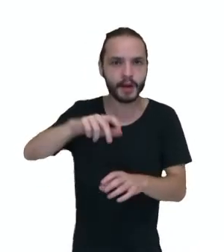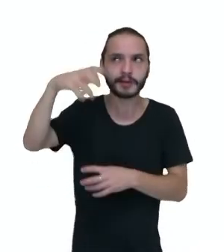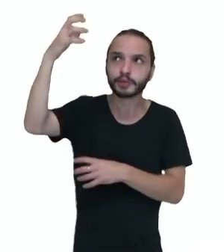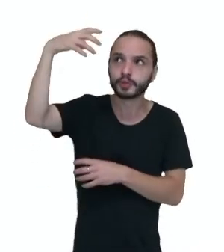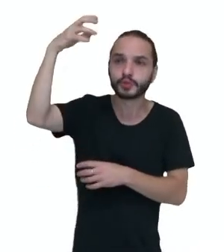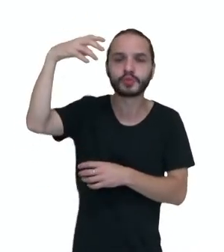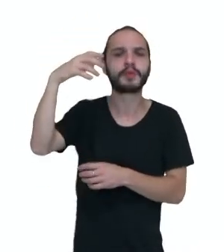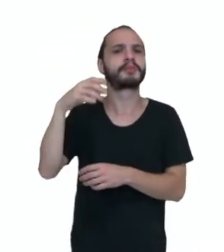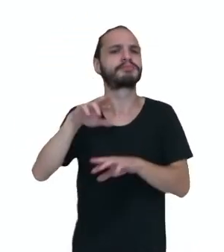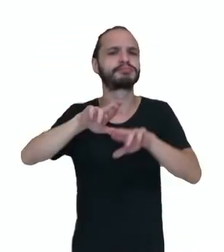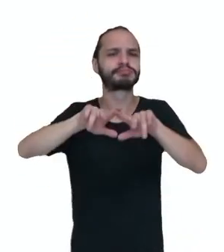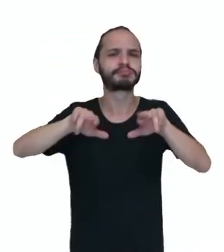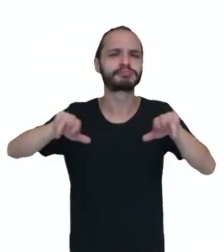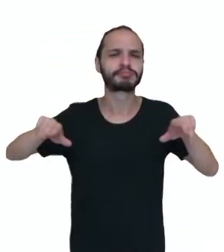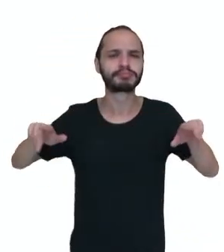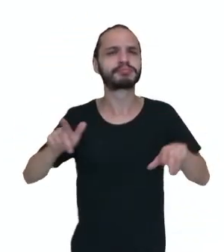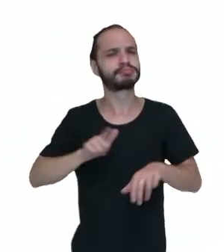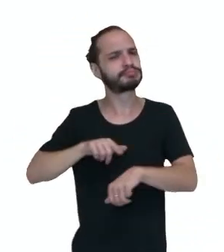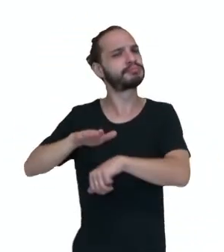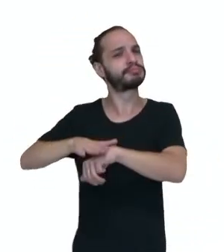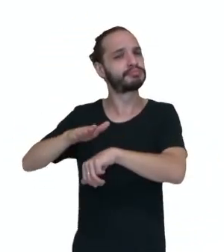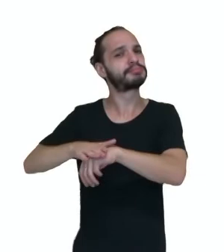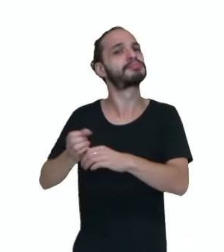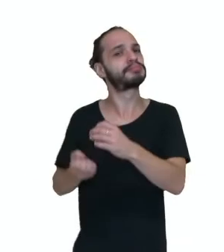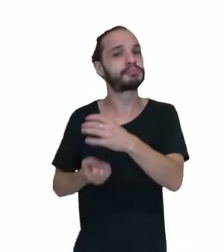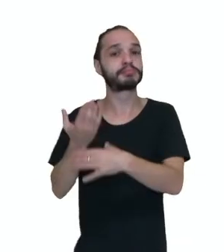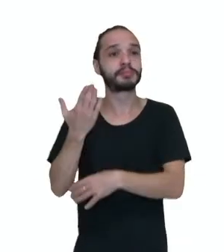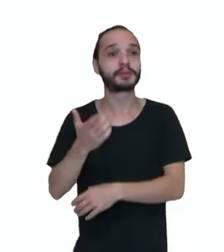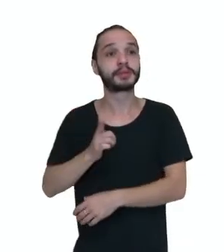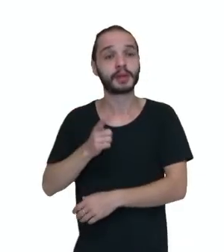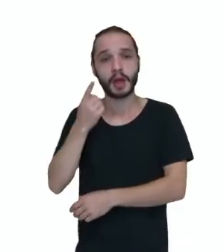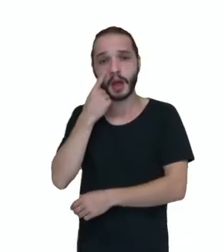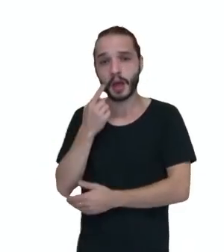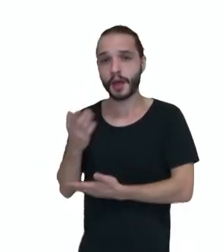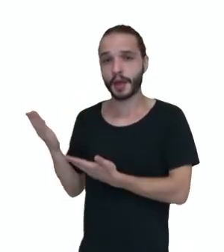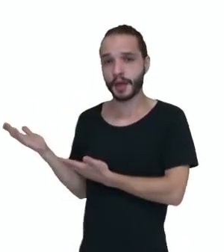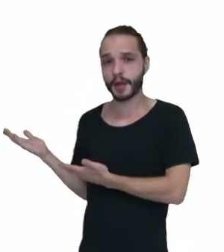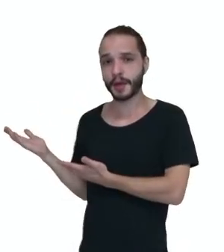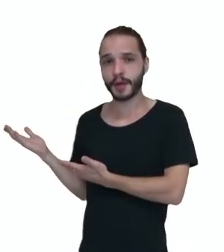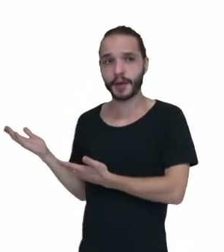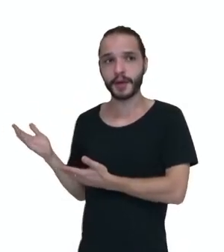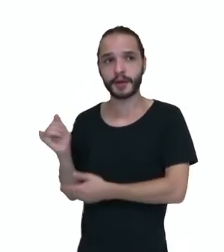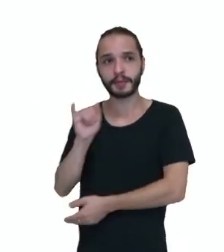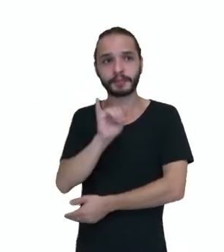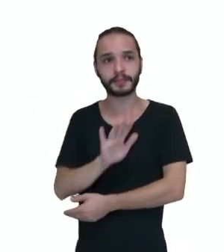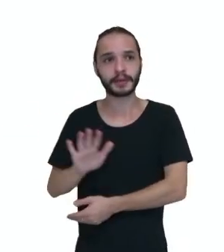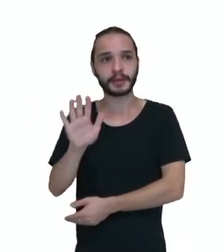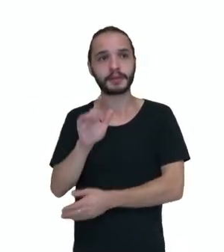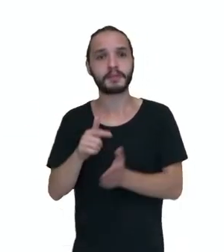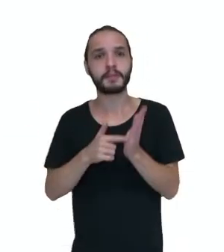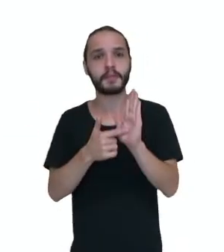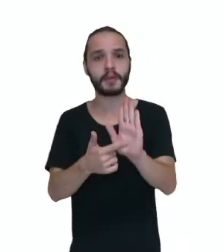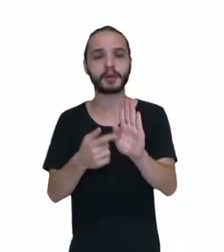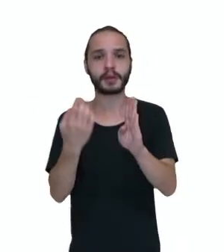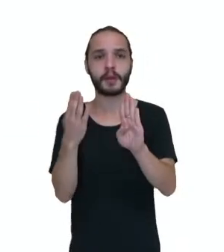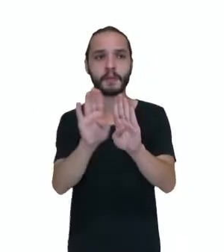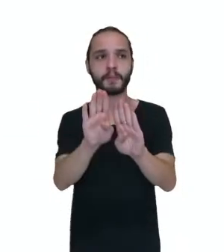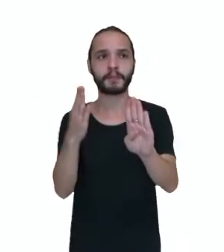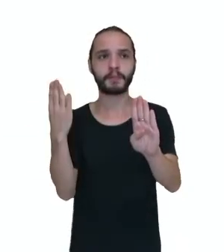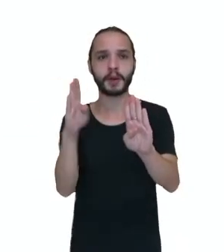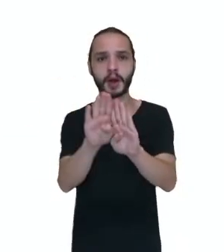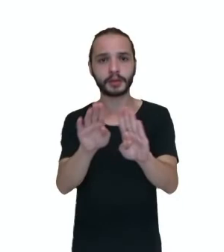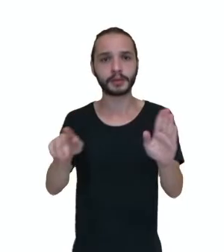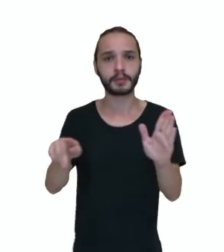outros. E aqui tem uma imagenzinha no nosso slide, né, que está falando das portas do templo de Heron, né? Eles se abriam